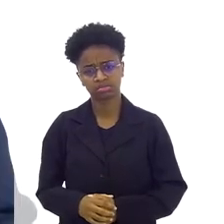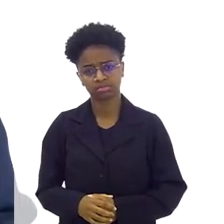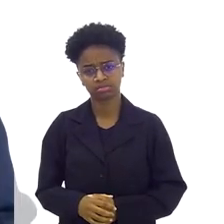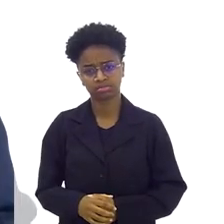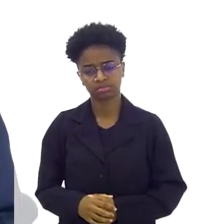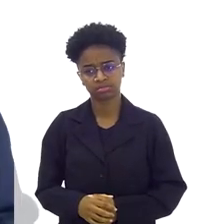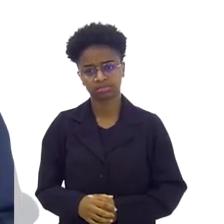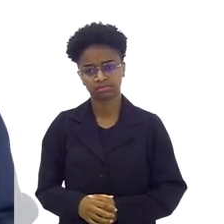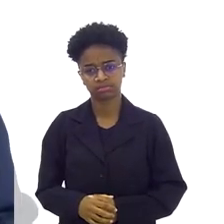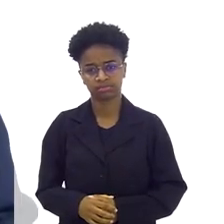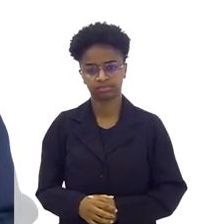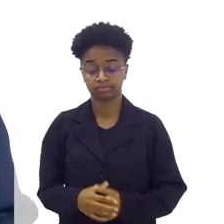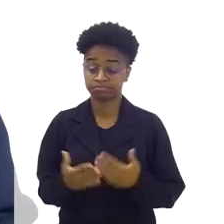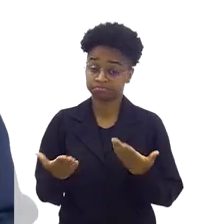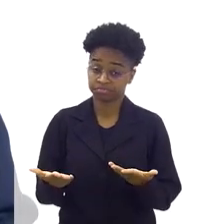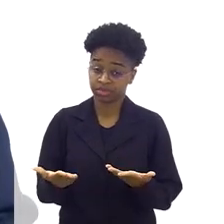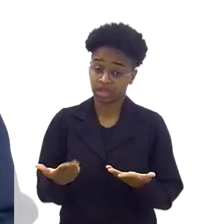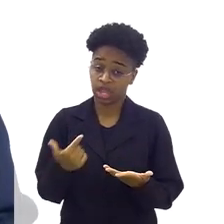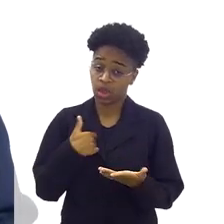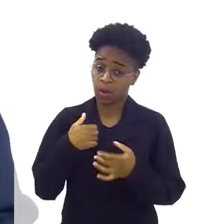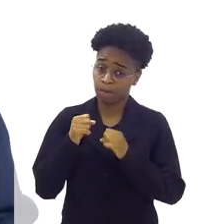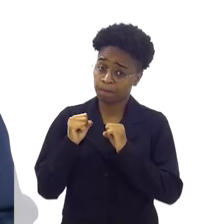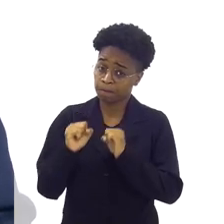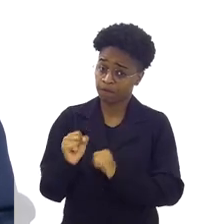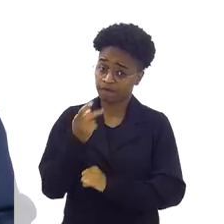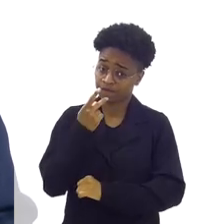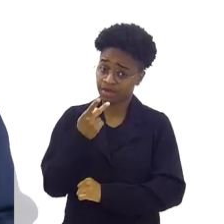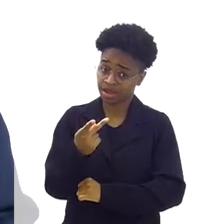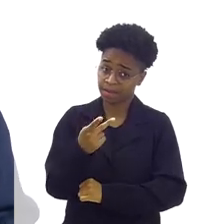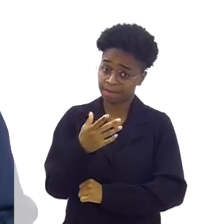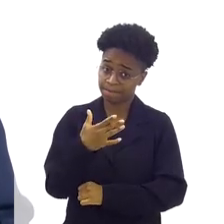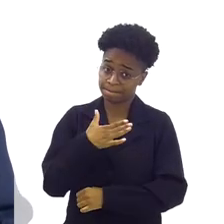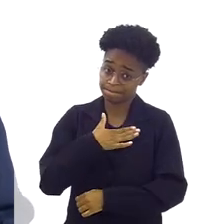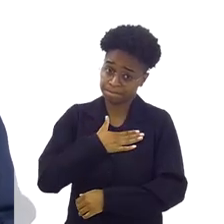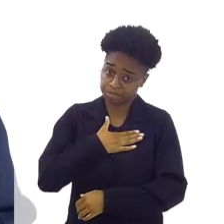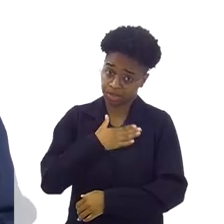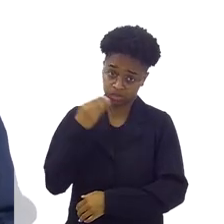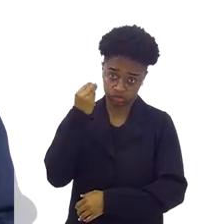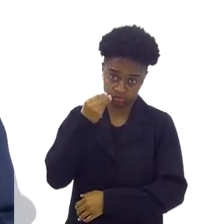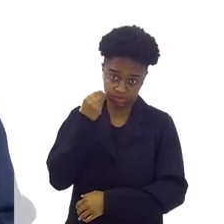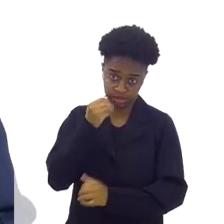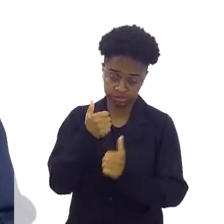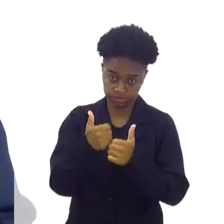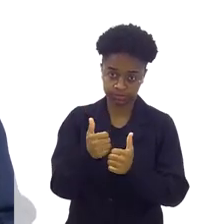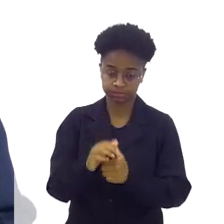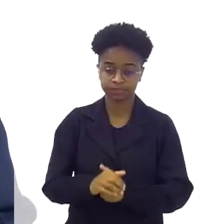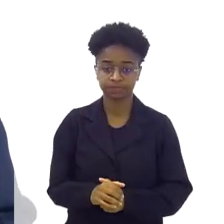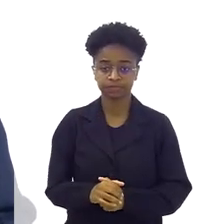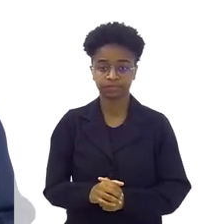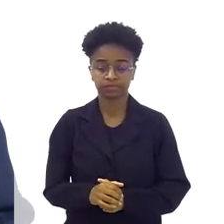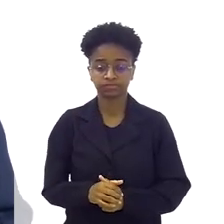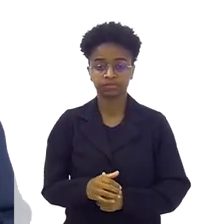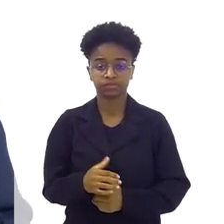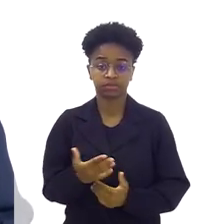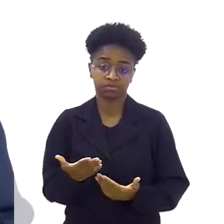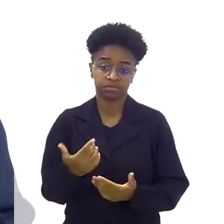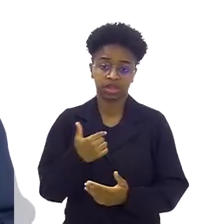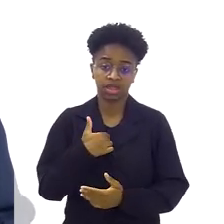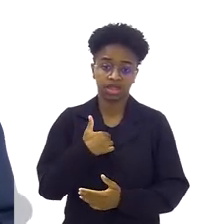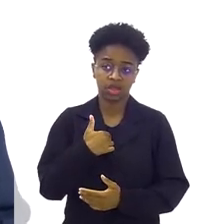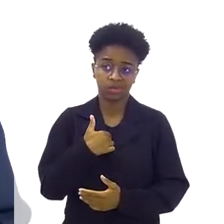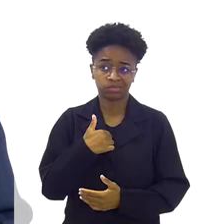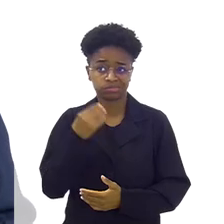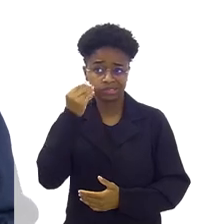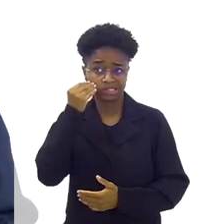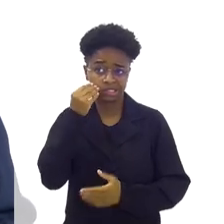isso? Tá, eu... Bem, assim, eu posso falar, aí falando diretamente por mim, assim, né? Acho que